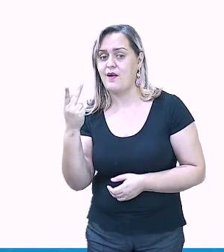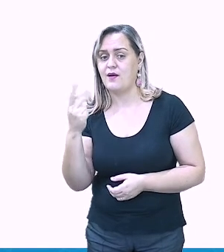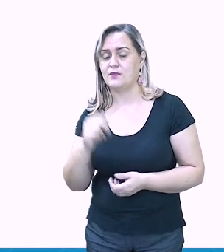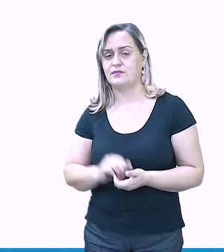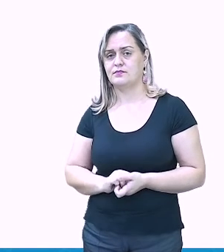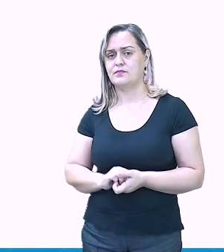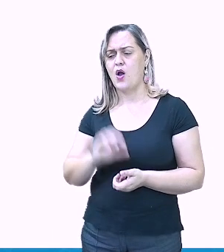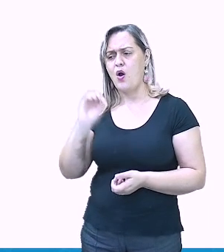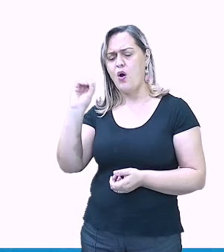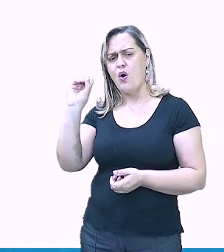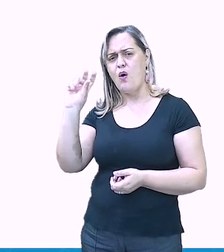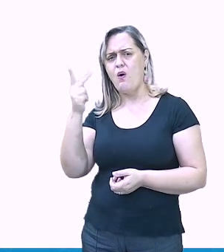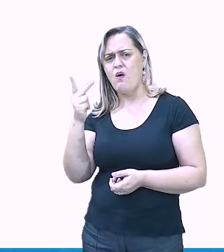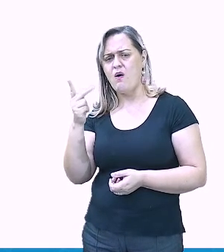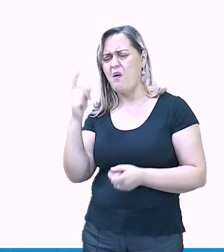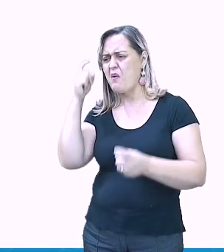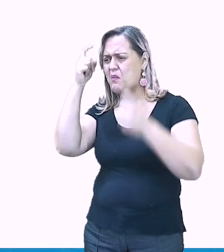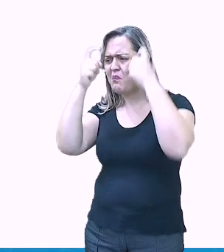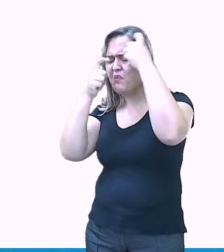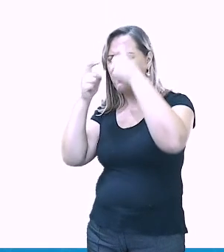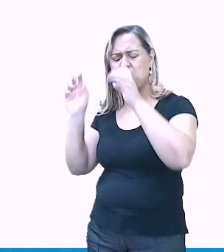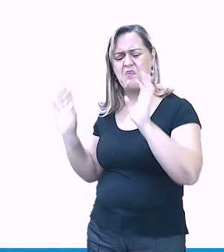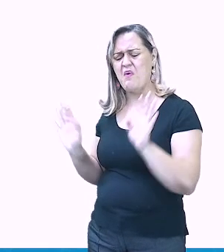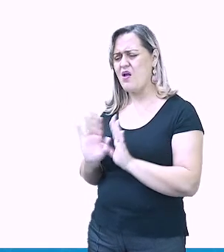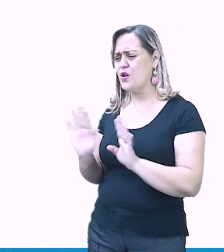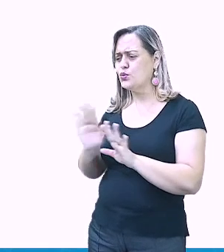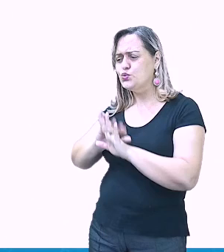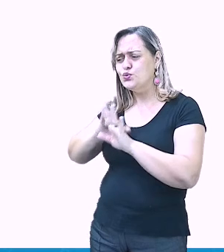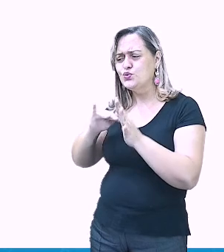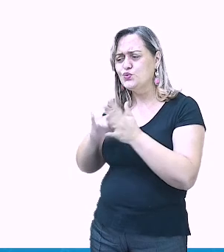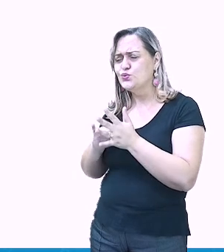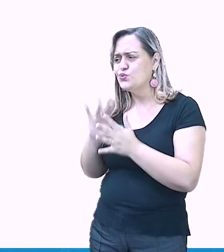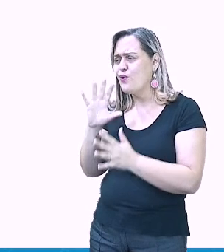Não se preocupe, tudo se resolverá.